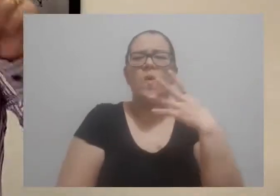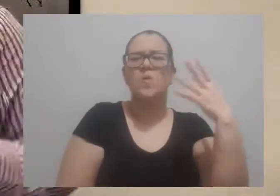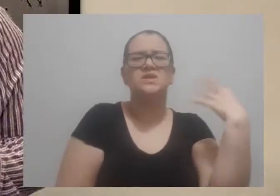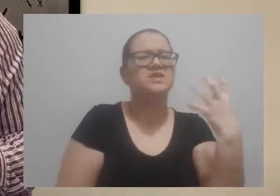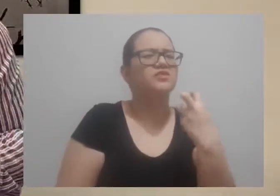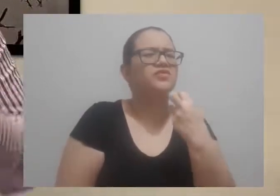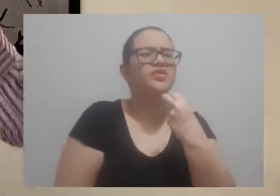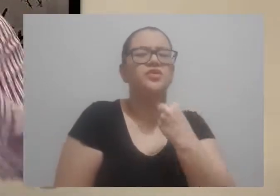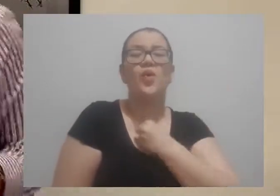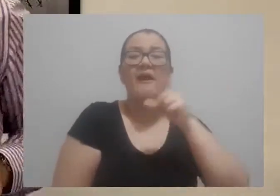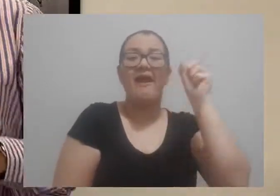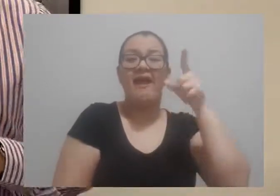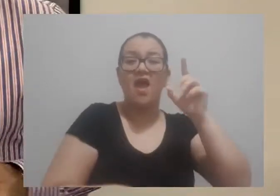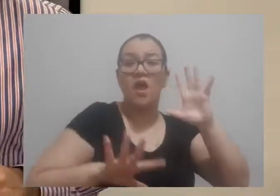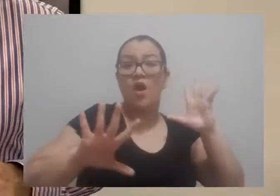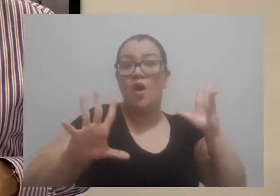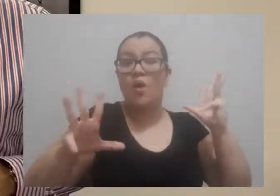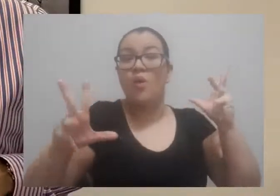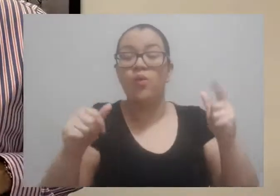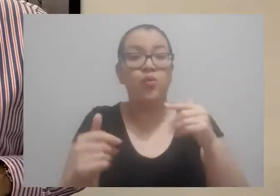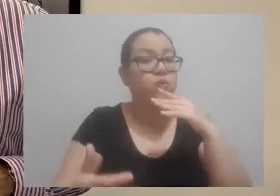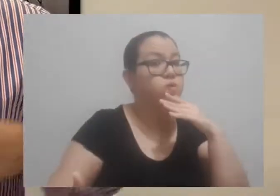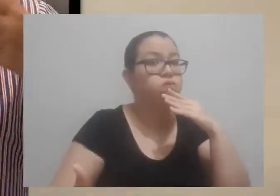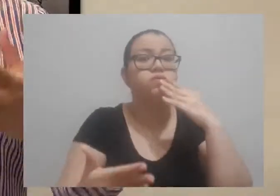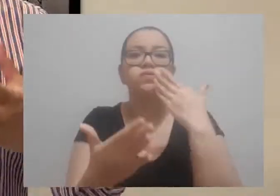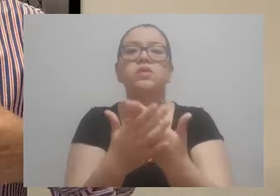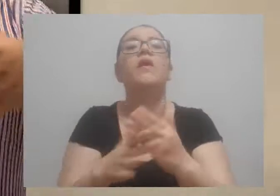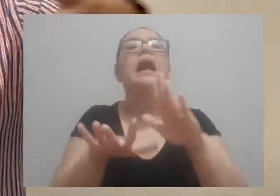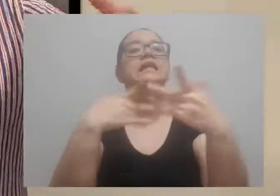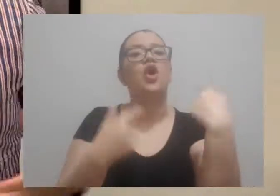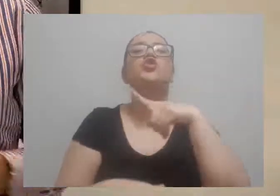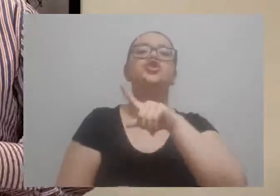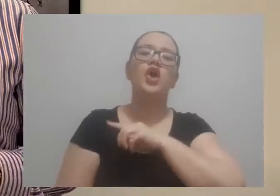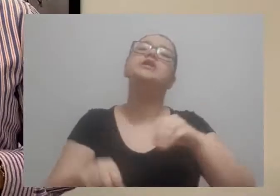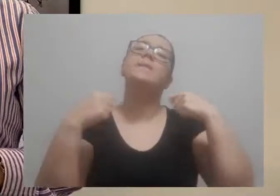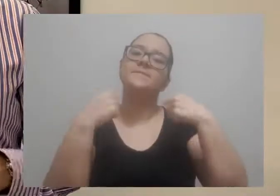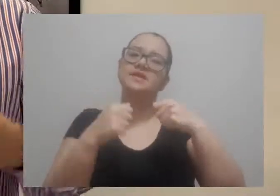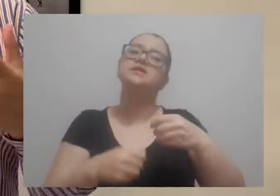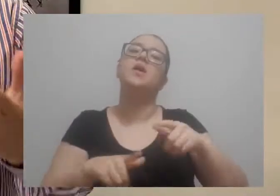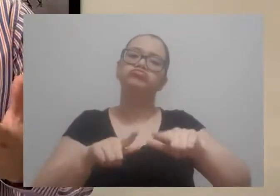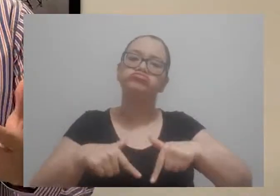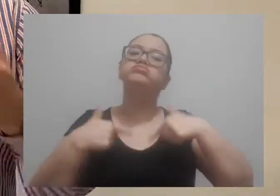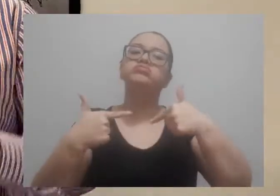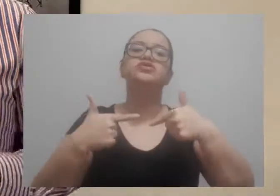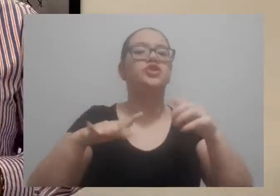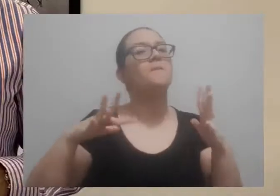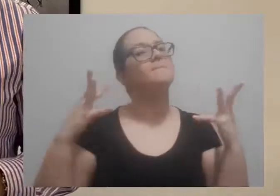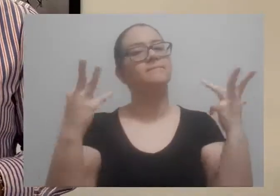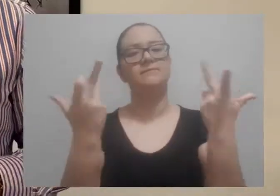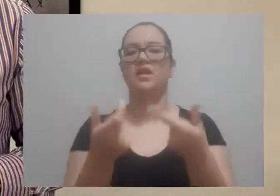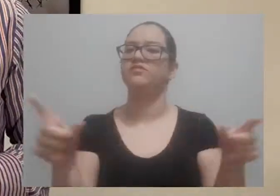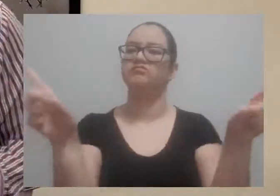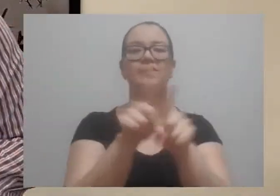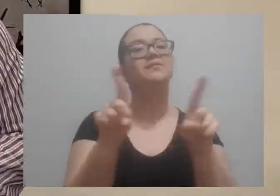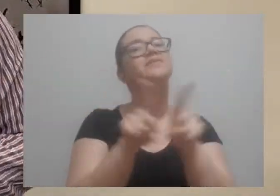é extraordinário. Então eu e você devemos também agir de maneira extraordinária, imitando a sua